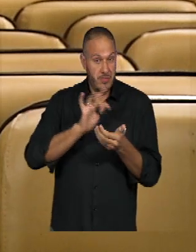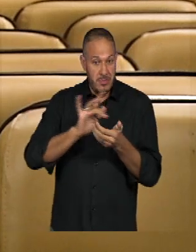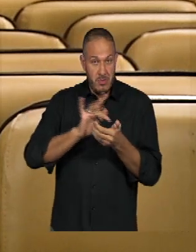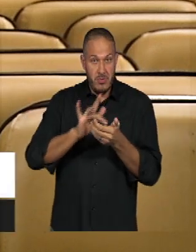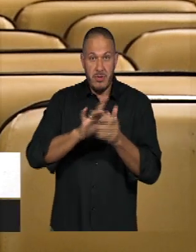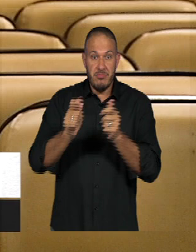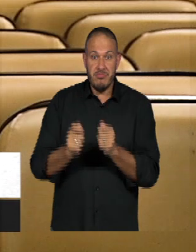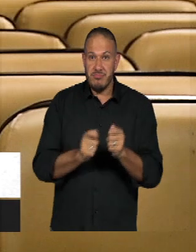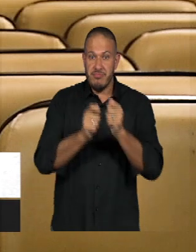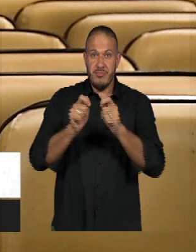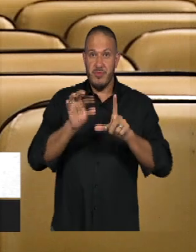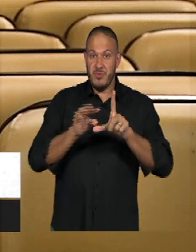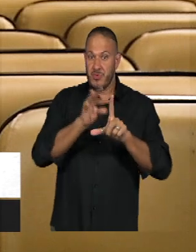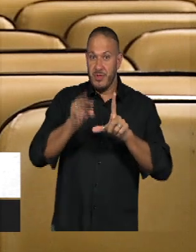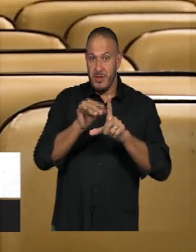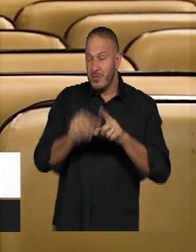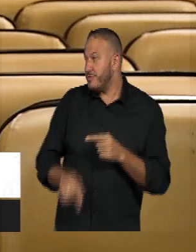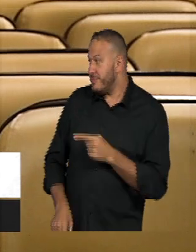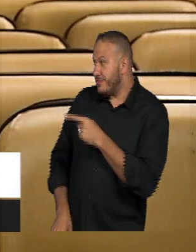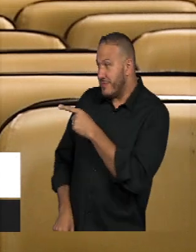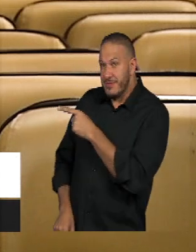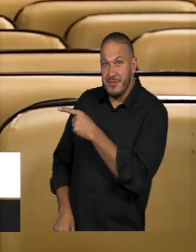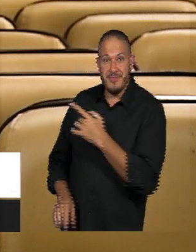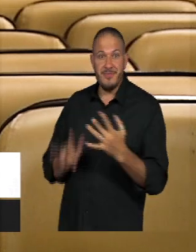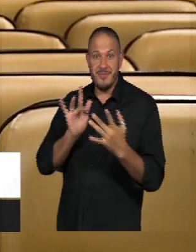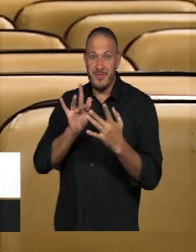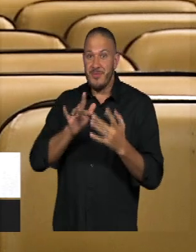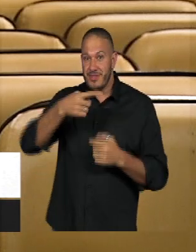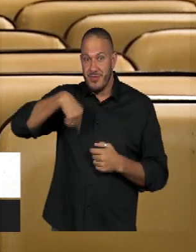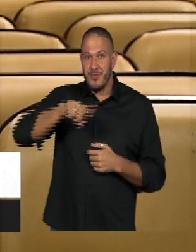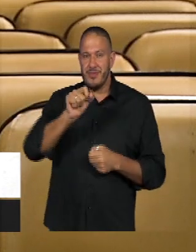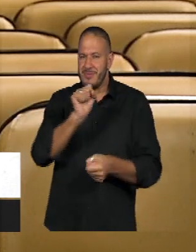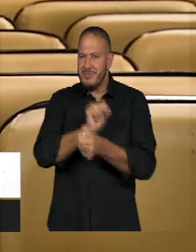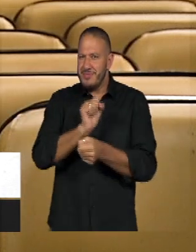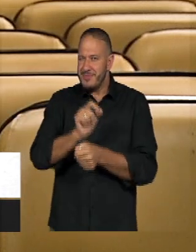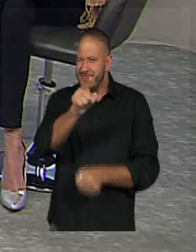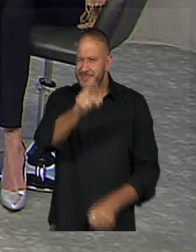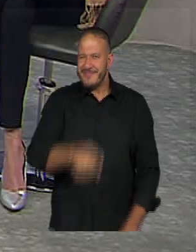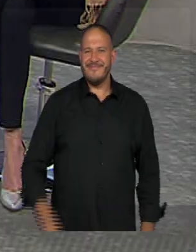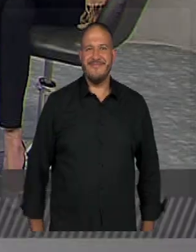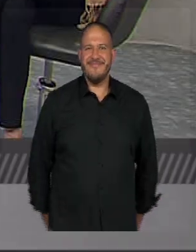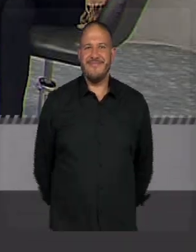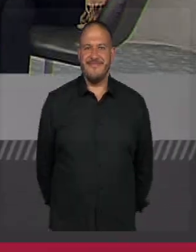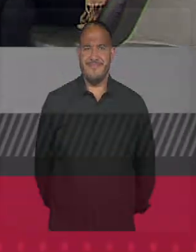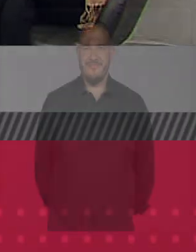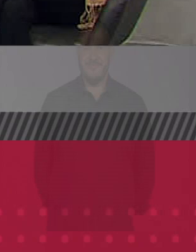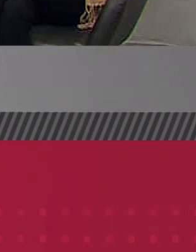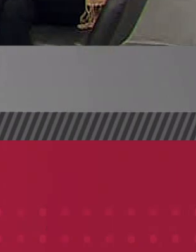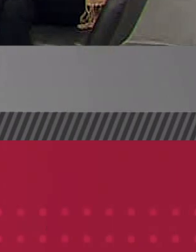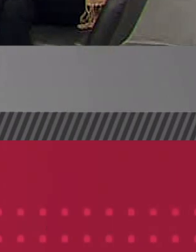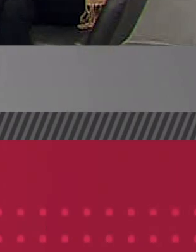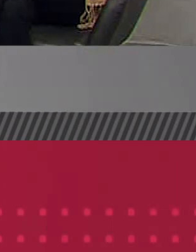seu celular para o QR Code e entrar em contato conosco. Nós estamos te esperando.